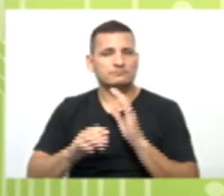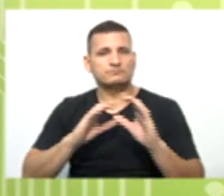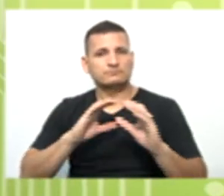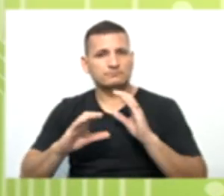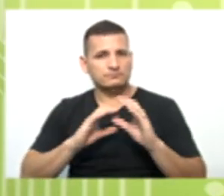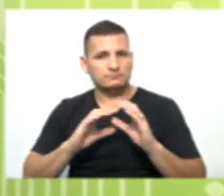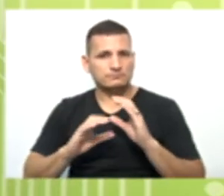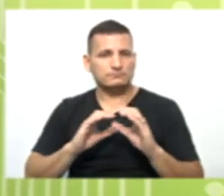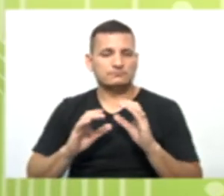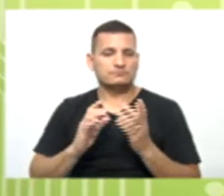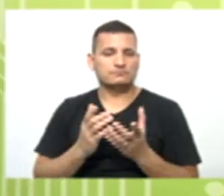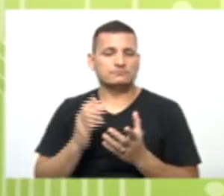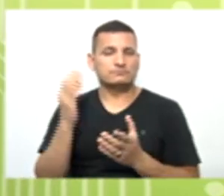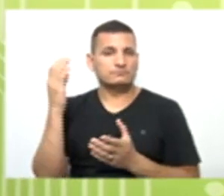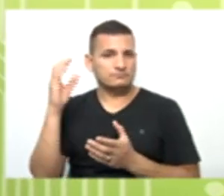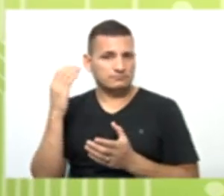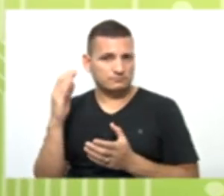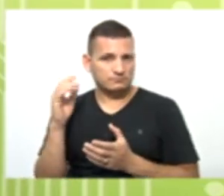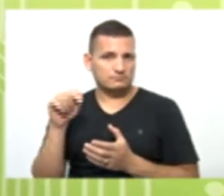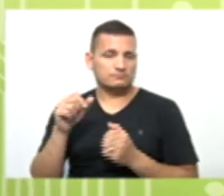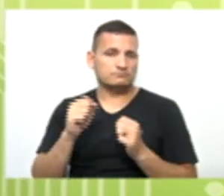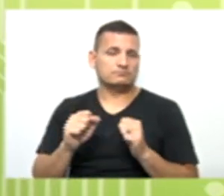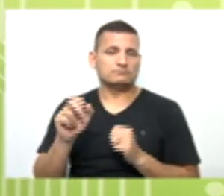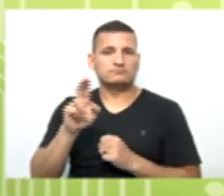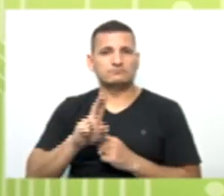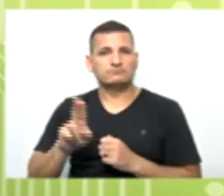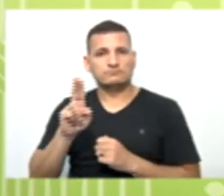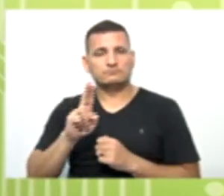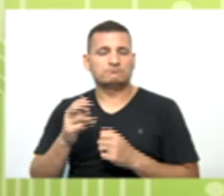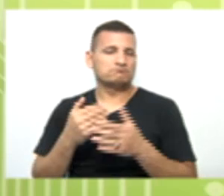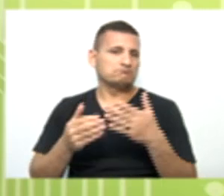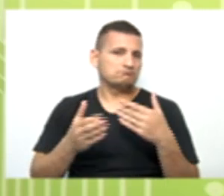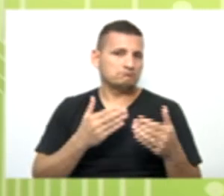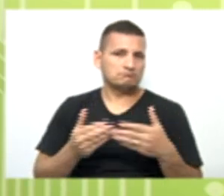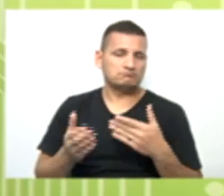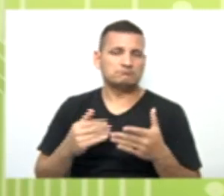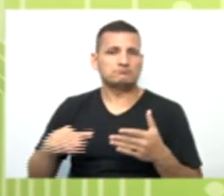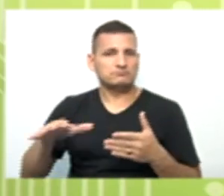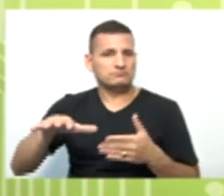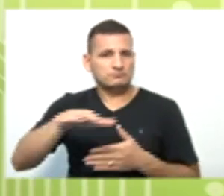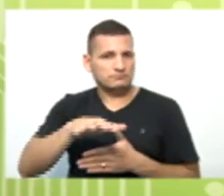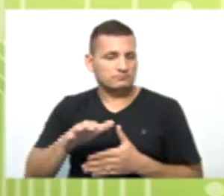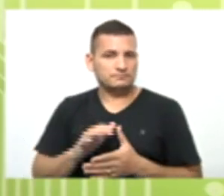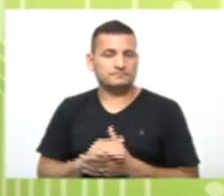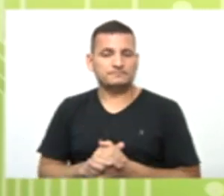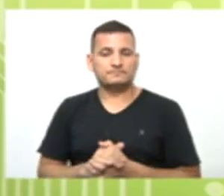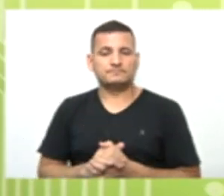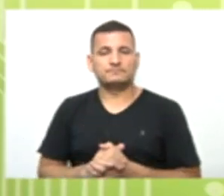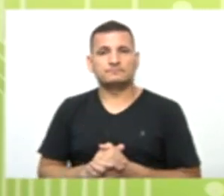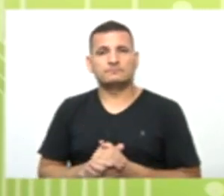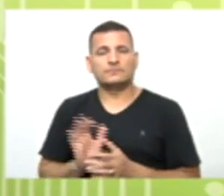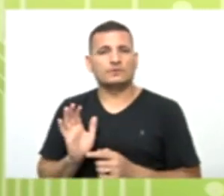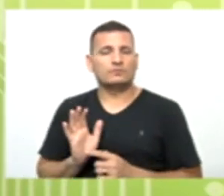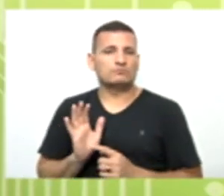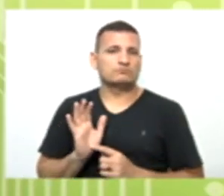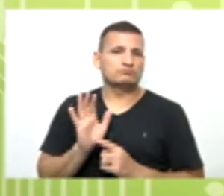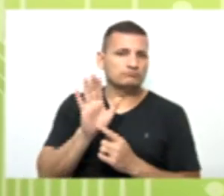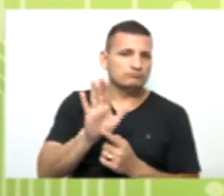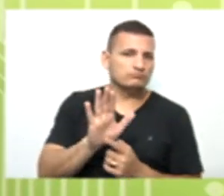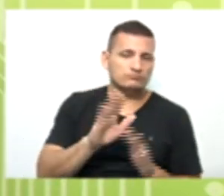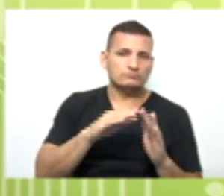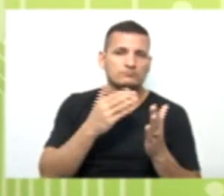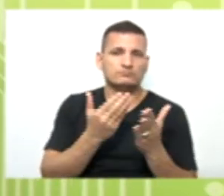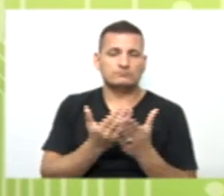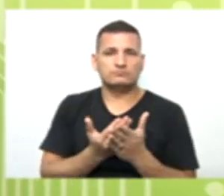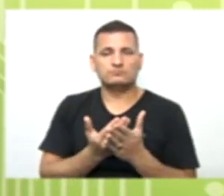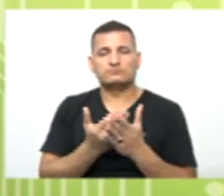comunicação científica que pode ser utilizada em qualquer ambiente, seja numa mostra escolar, seja